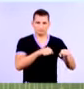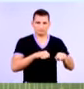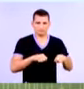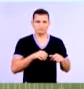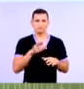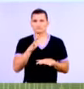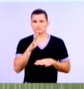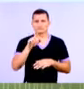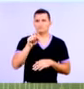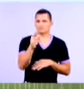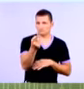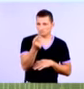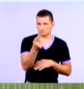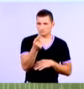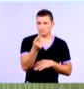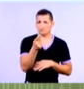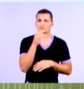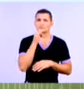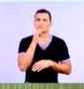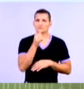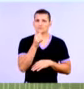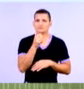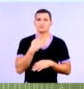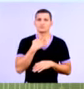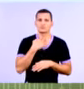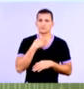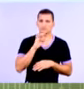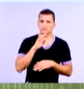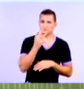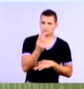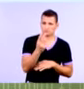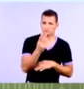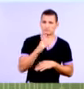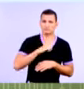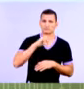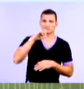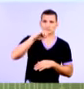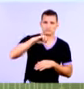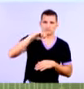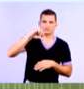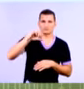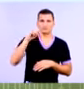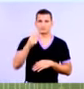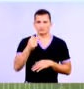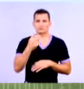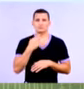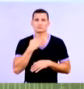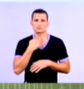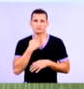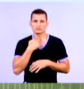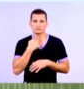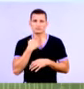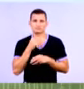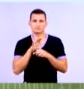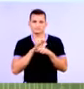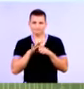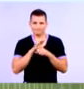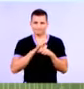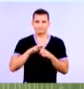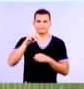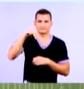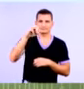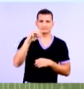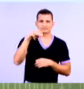1000 gavetas. Se eu ocupar só 3, eu tenho 997 ocupando espaço na memória sem